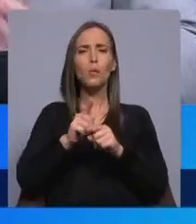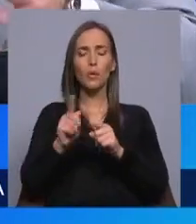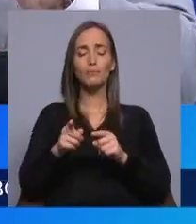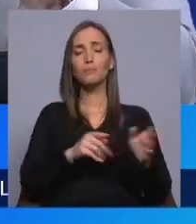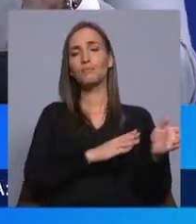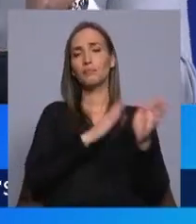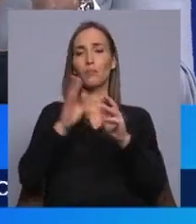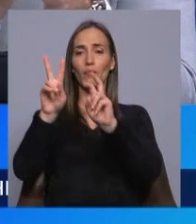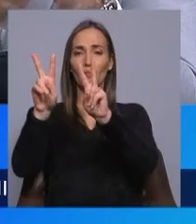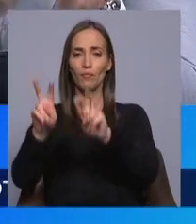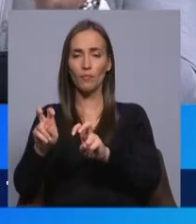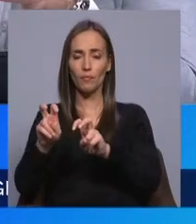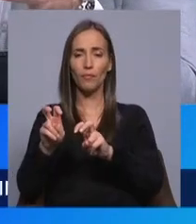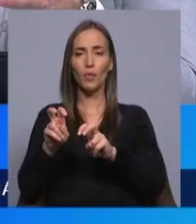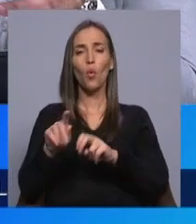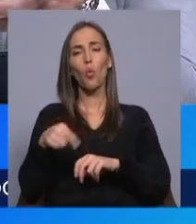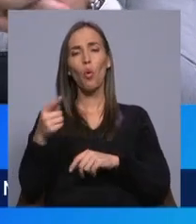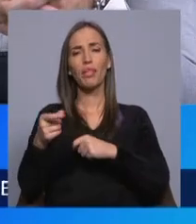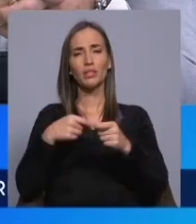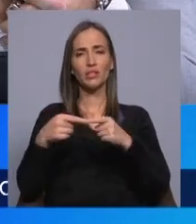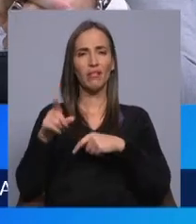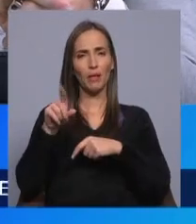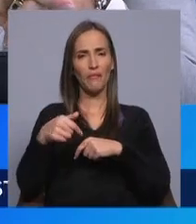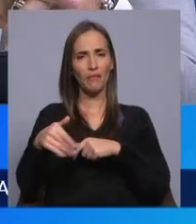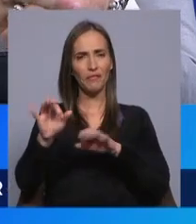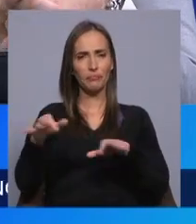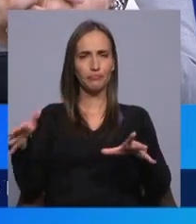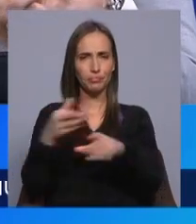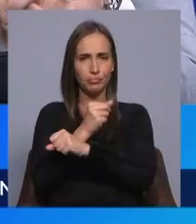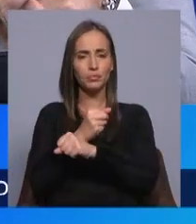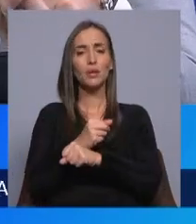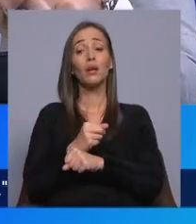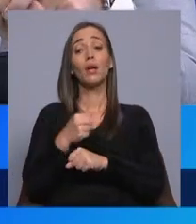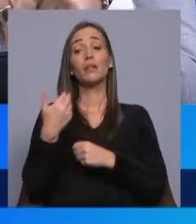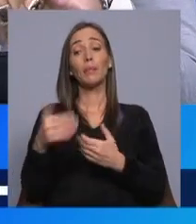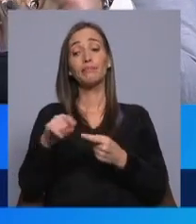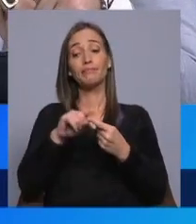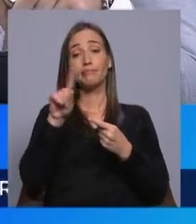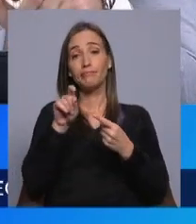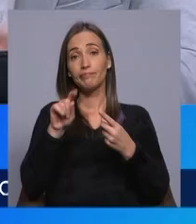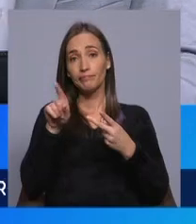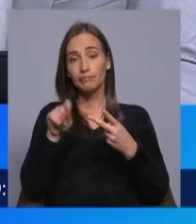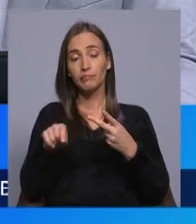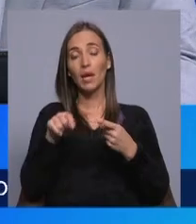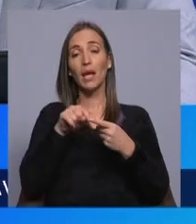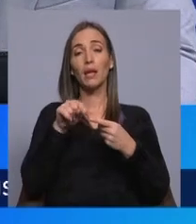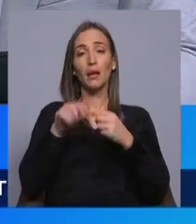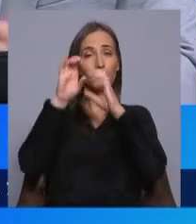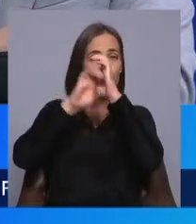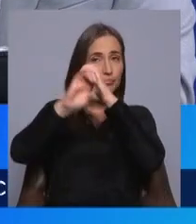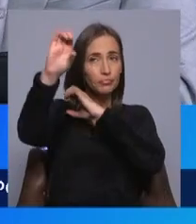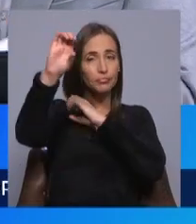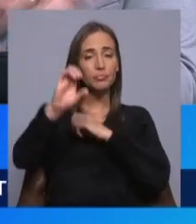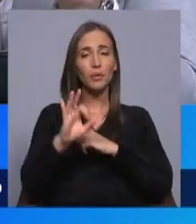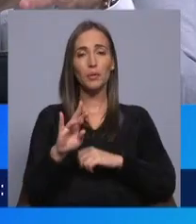para a fase final de uma outra estrela. E agora é o outro jackpot. E neste caso foi o Hubble que nos trouxe